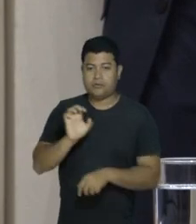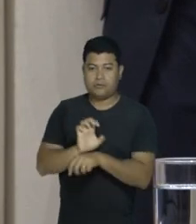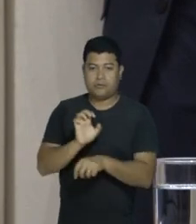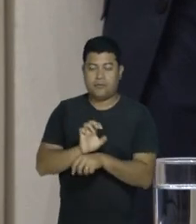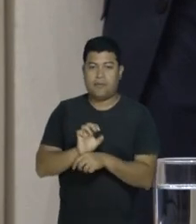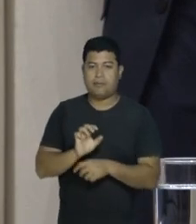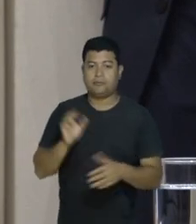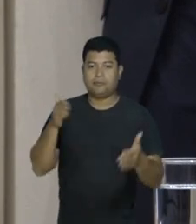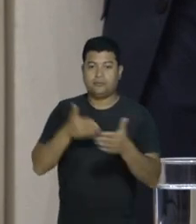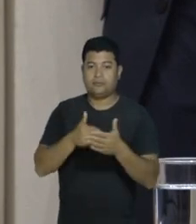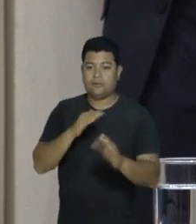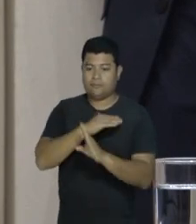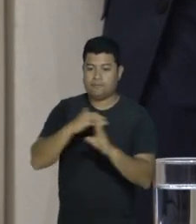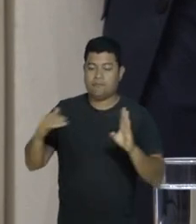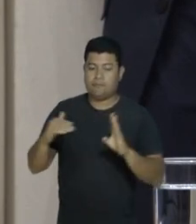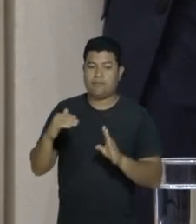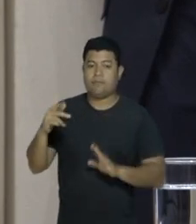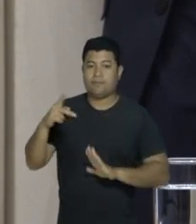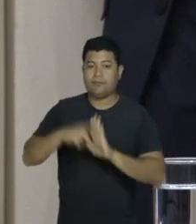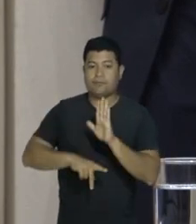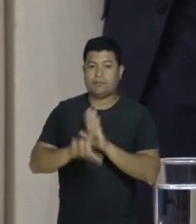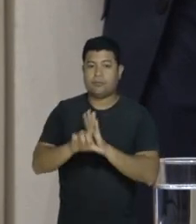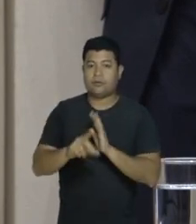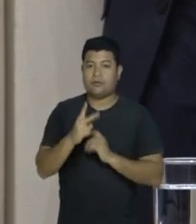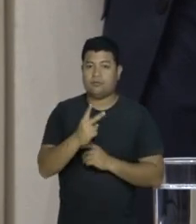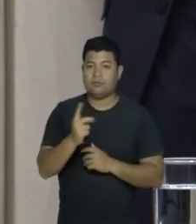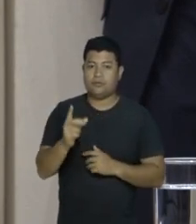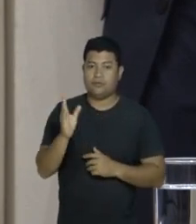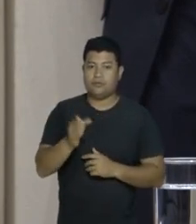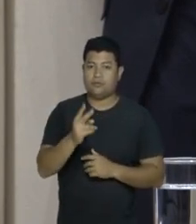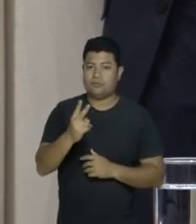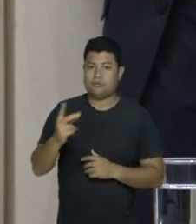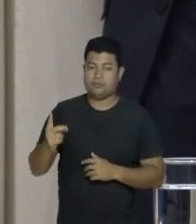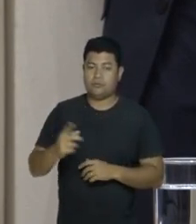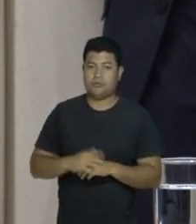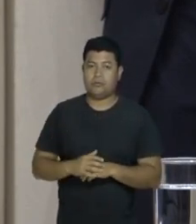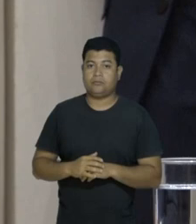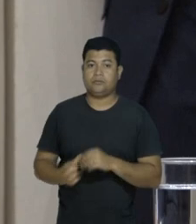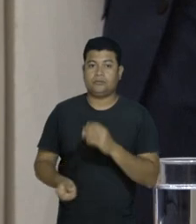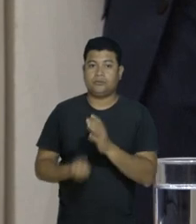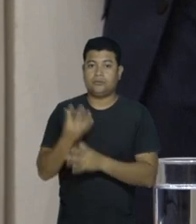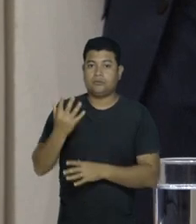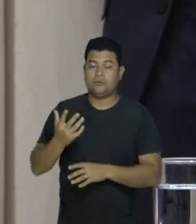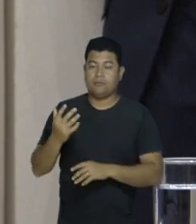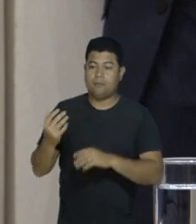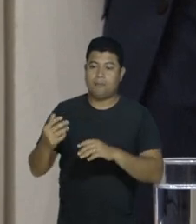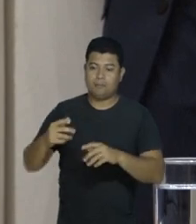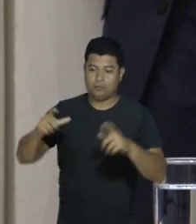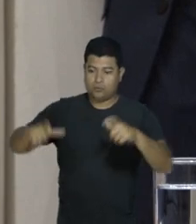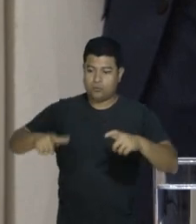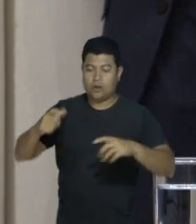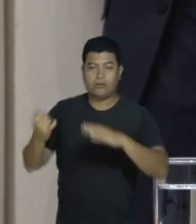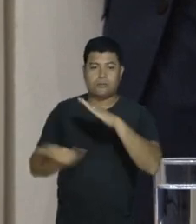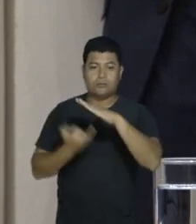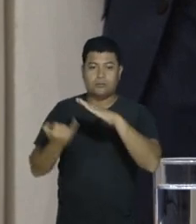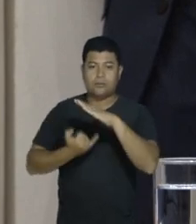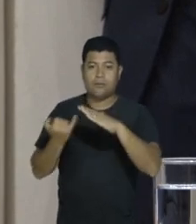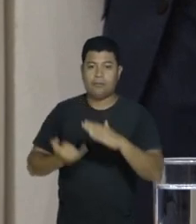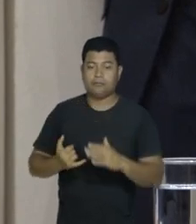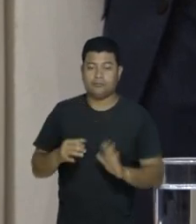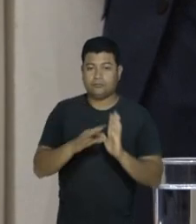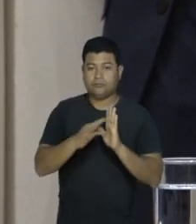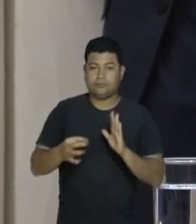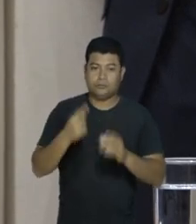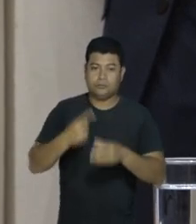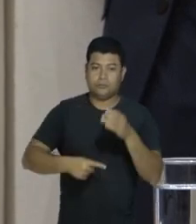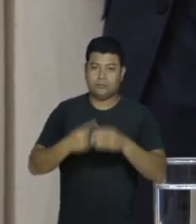lei 221/2021, que cria o programa de estímulo à criação de parques industriais no Estado de Santa Catarina. Parecer da Comissão de Constituição